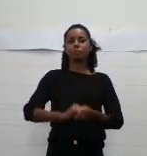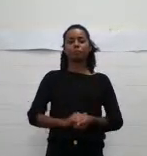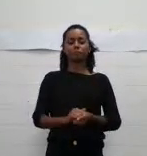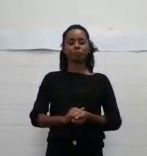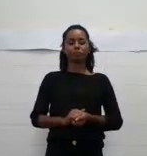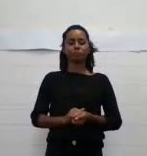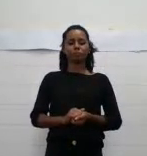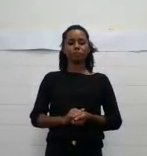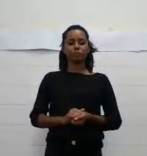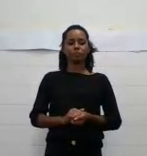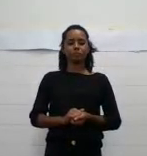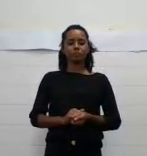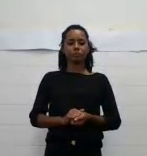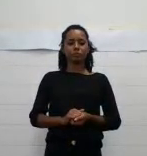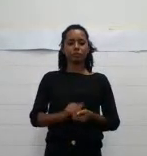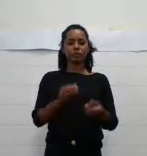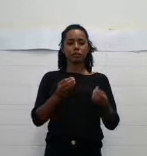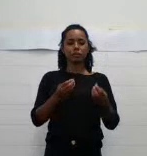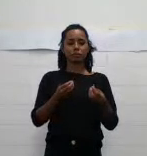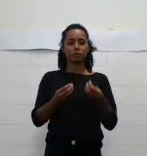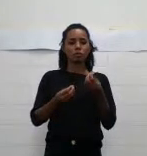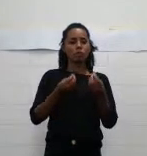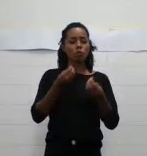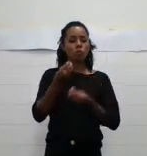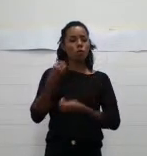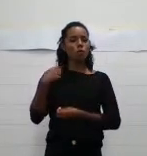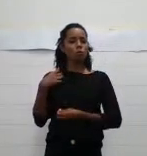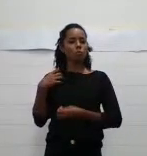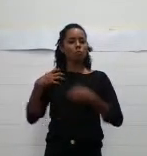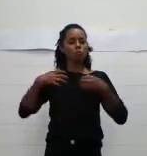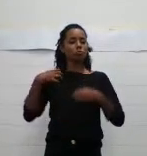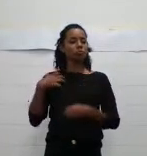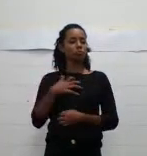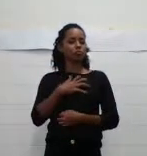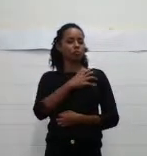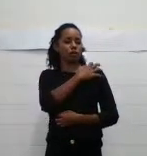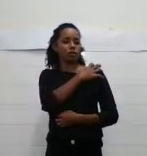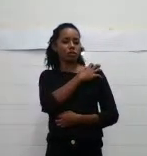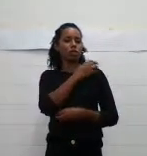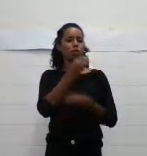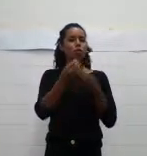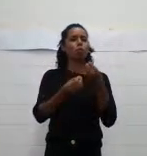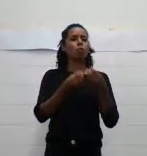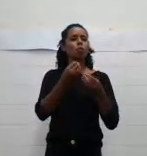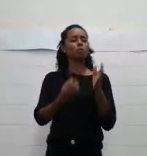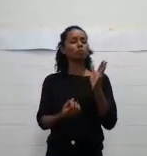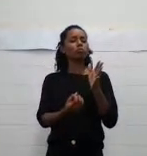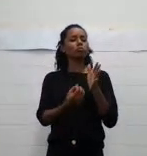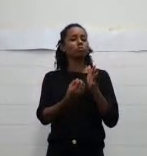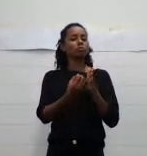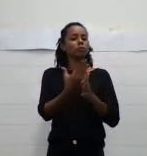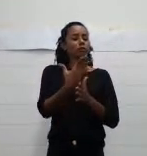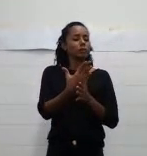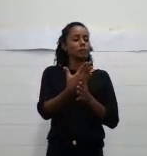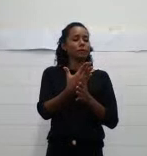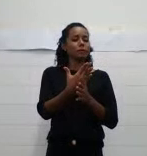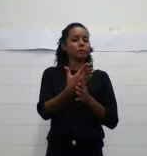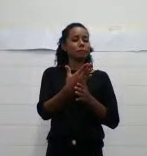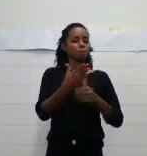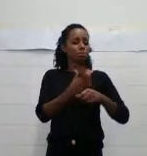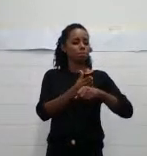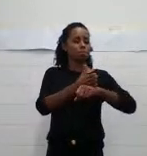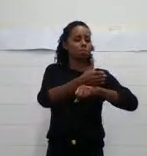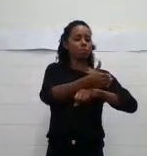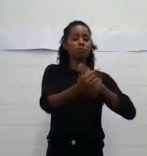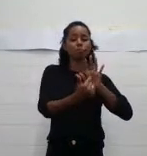por meio, né, de, como diz Aristóteles, daqueles mundos possíveis, né, criar espaço para pensar o nosso